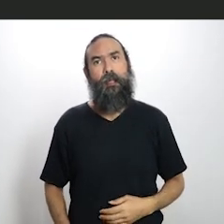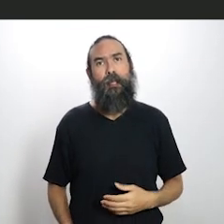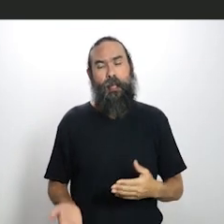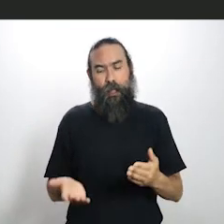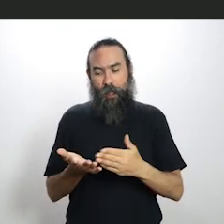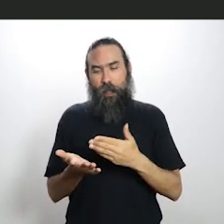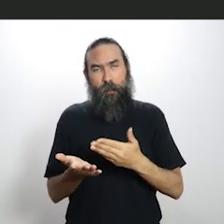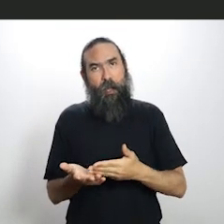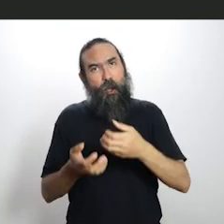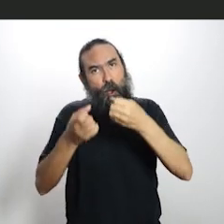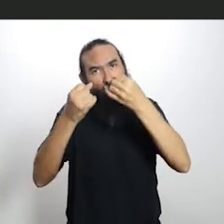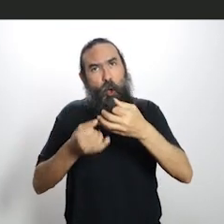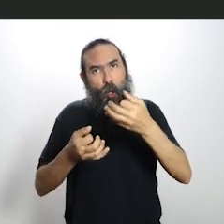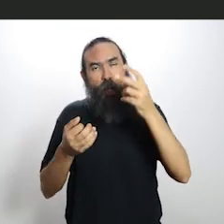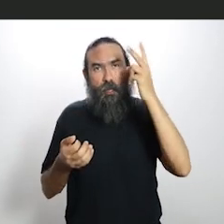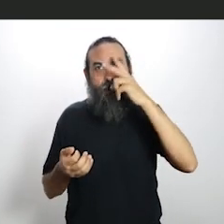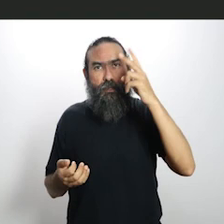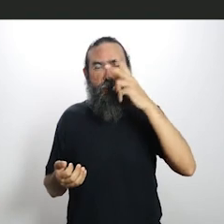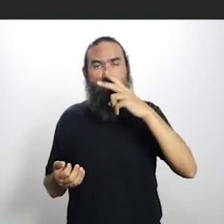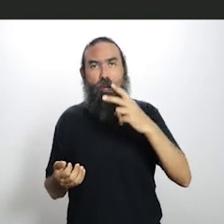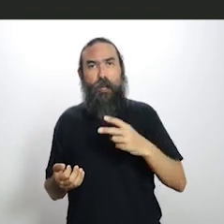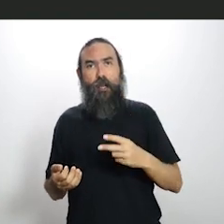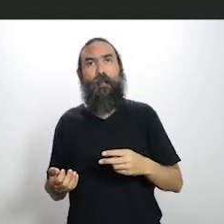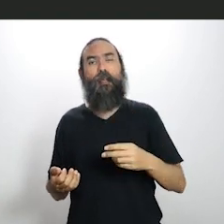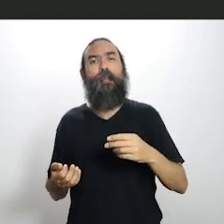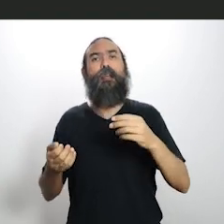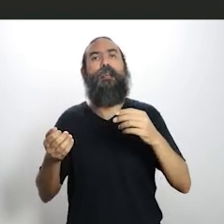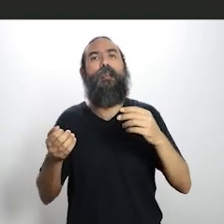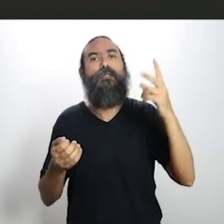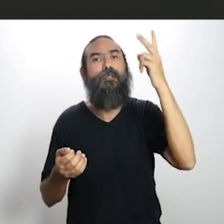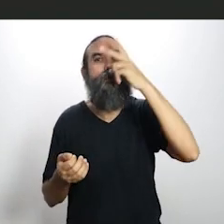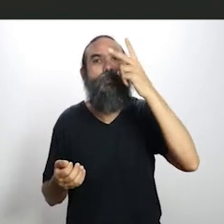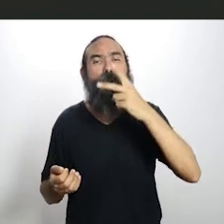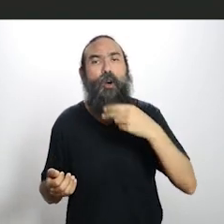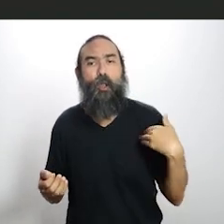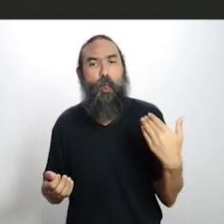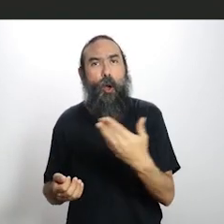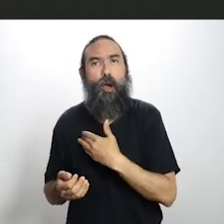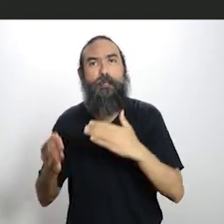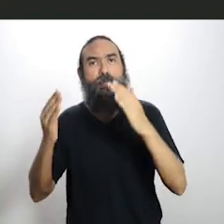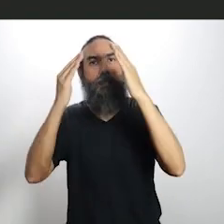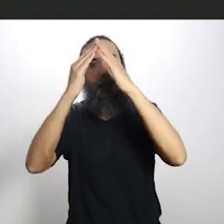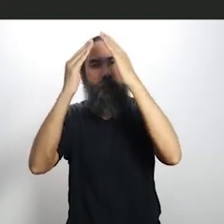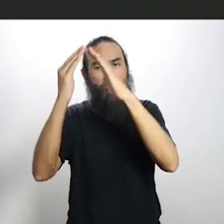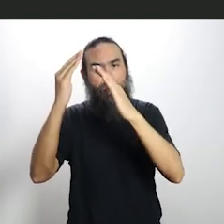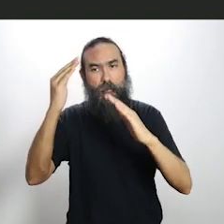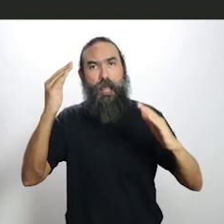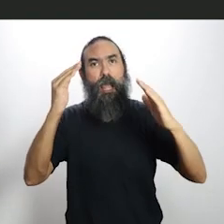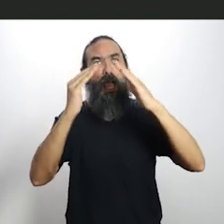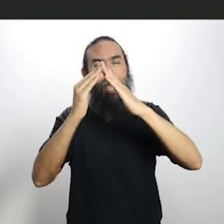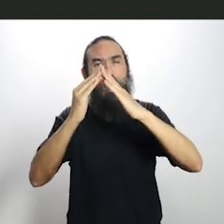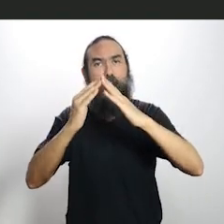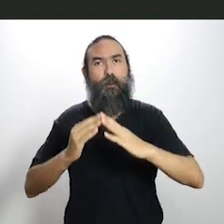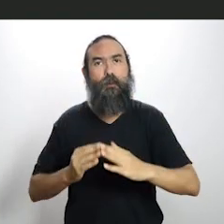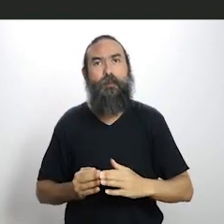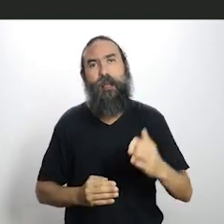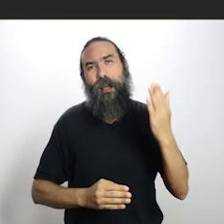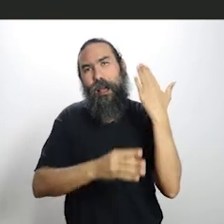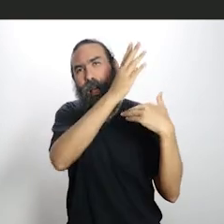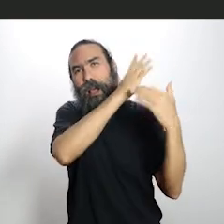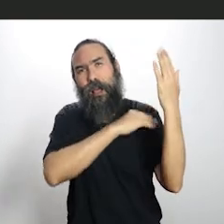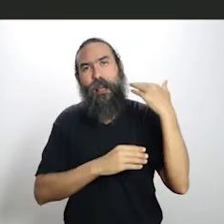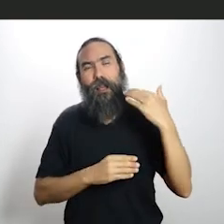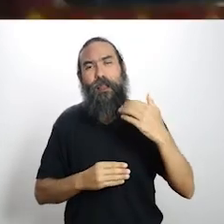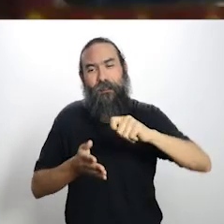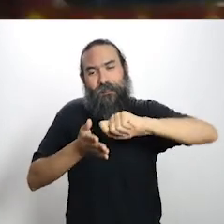foi fechado e minha bisavó e a Lourichá foi presa né e a família passou 12 anos dispersa pelo Estado de Pernambuco